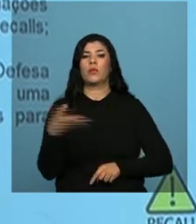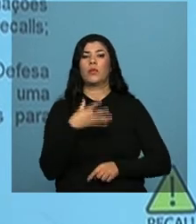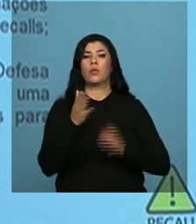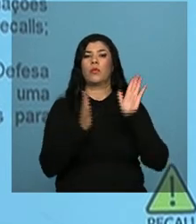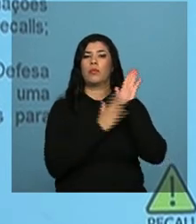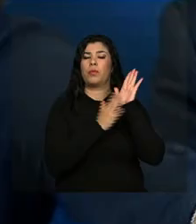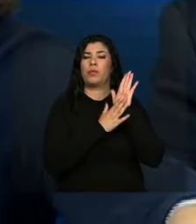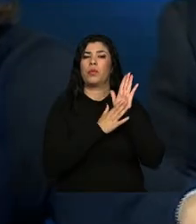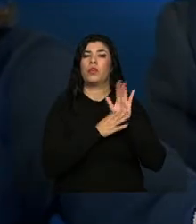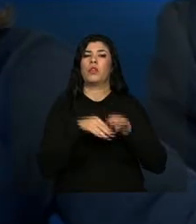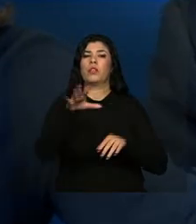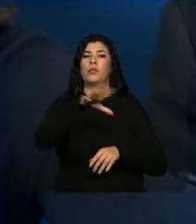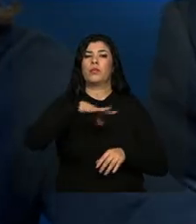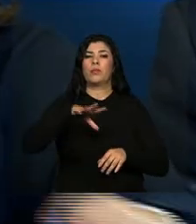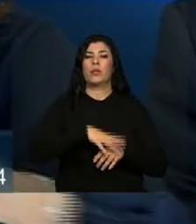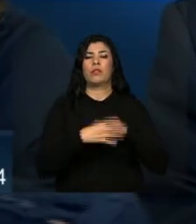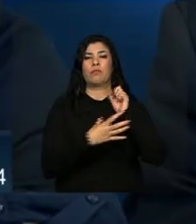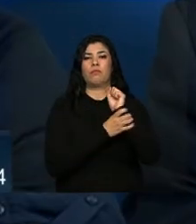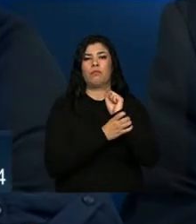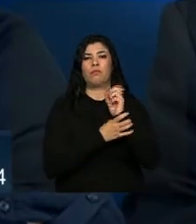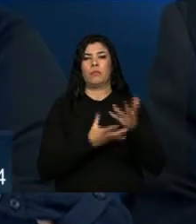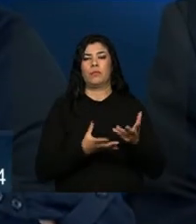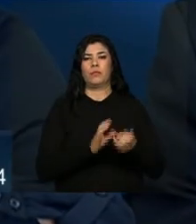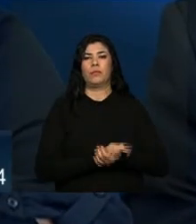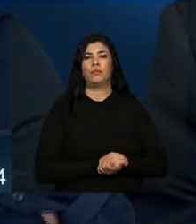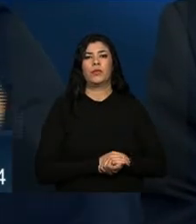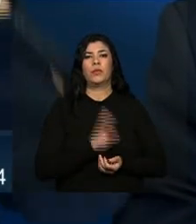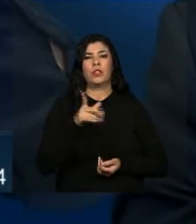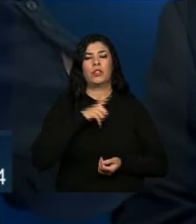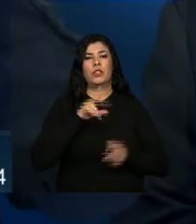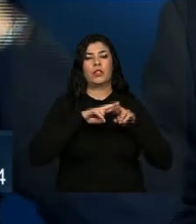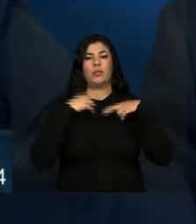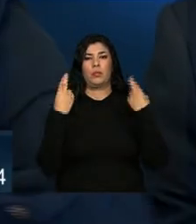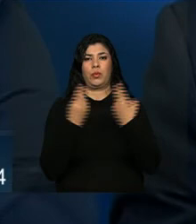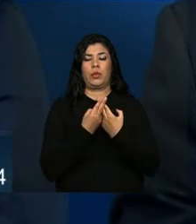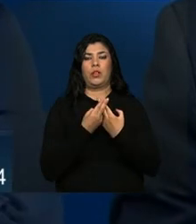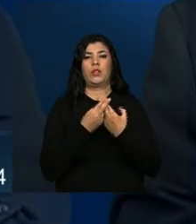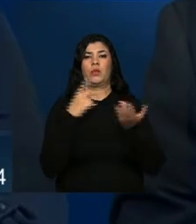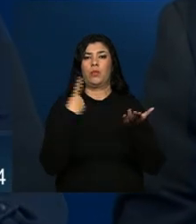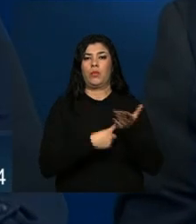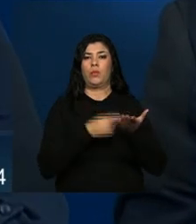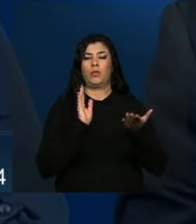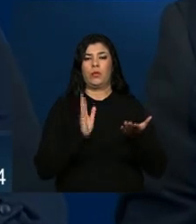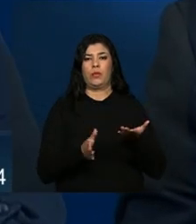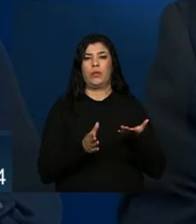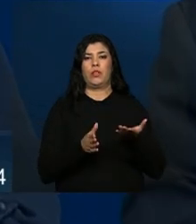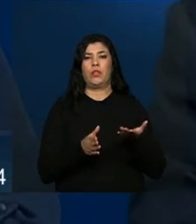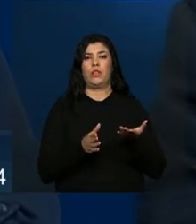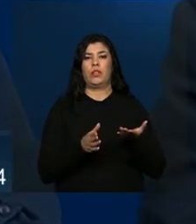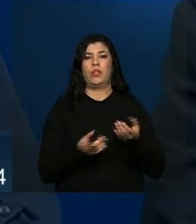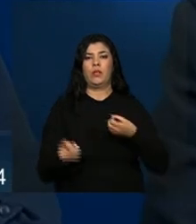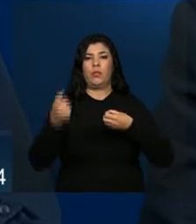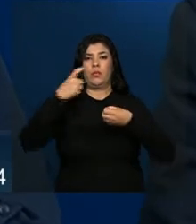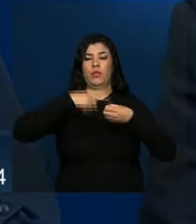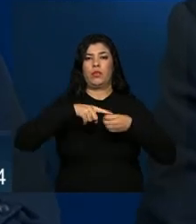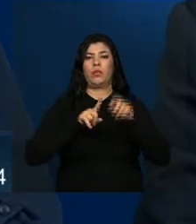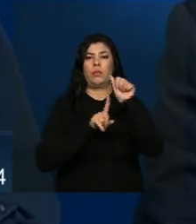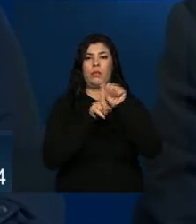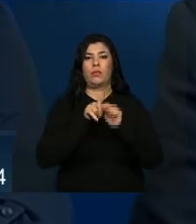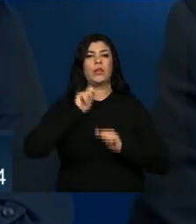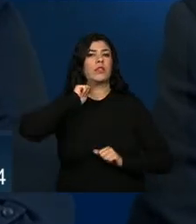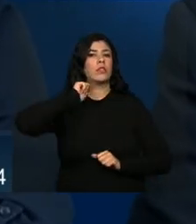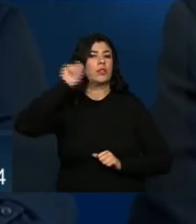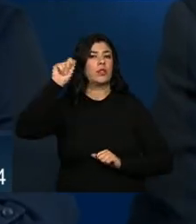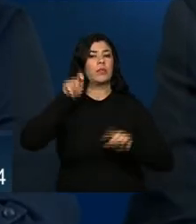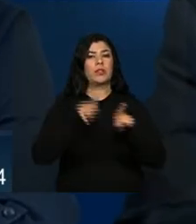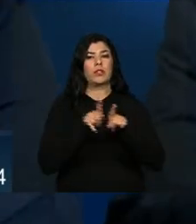para a área de segurança de produtos nós já temos uma reunião agendada com os nossos parceiros para o mês de abril